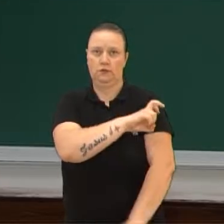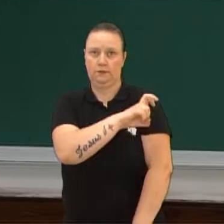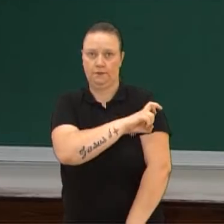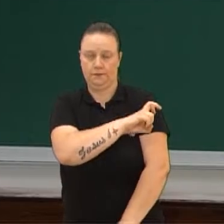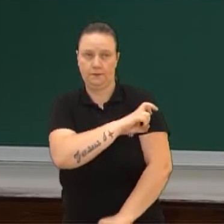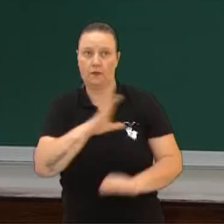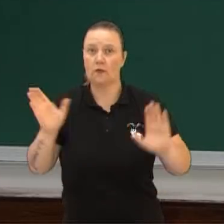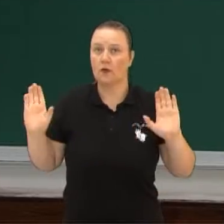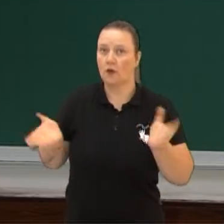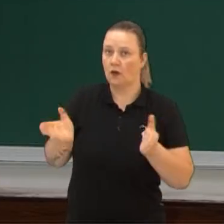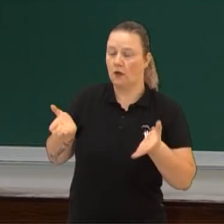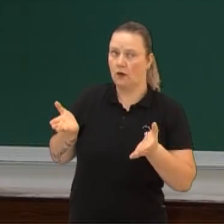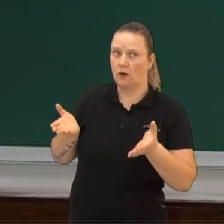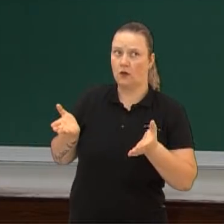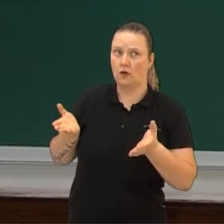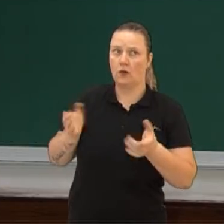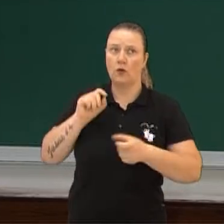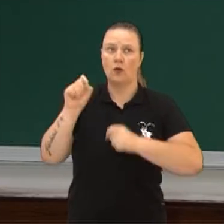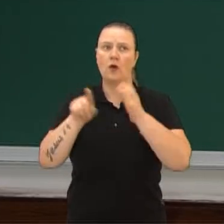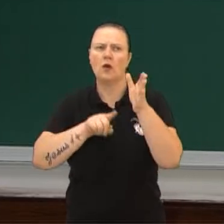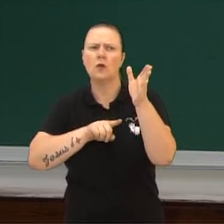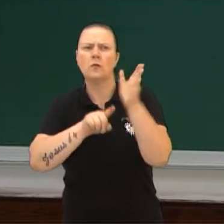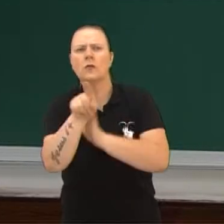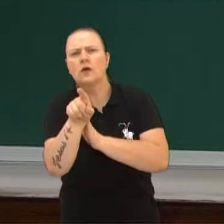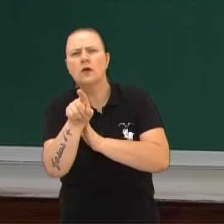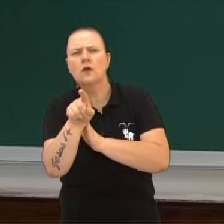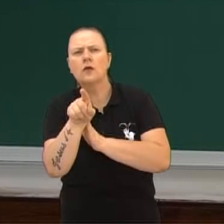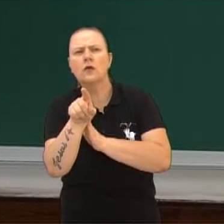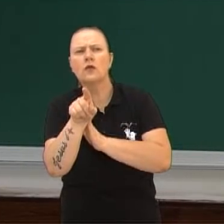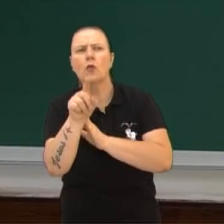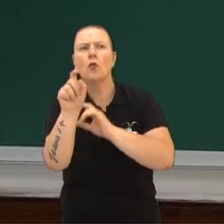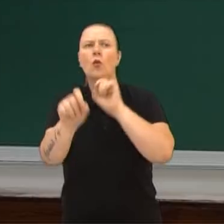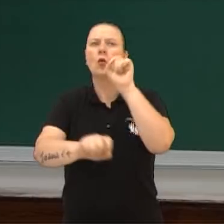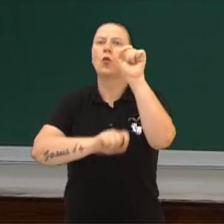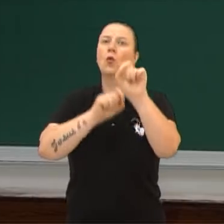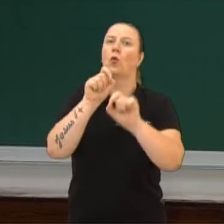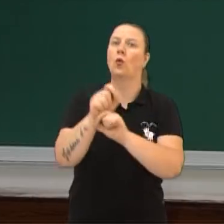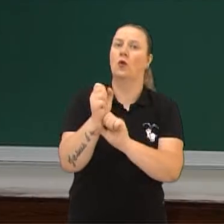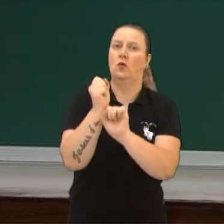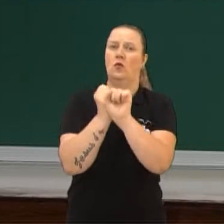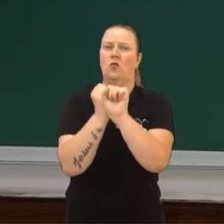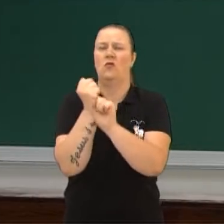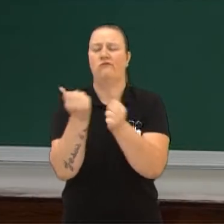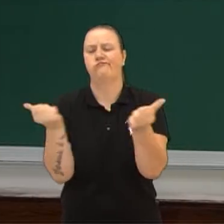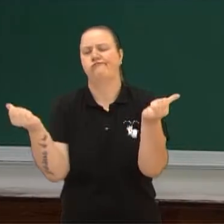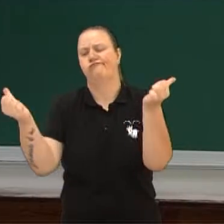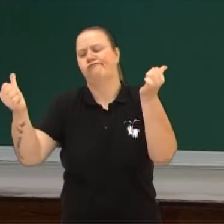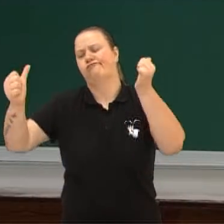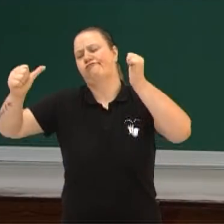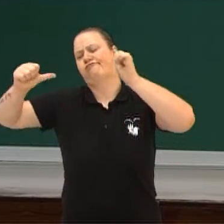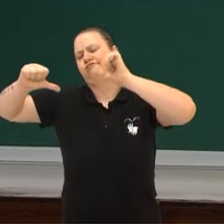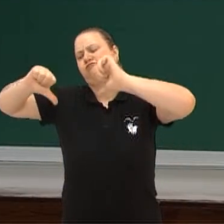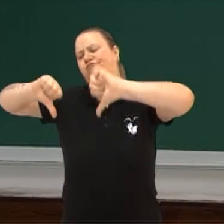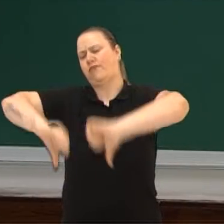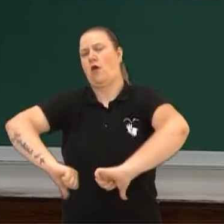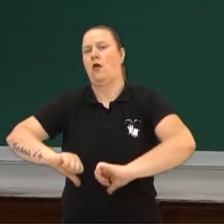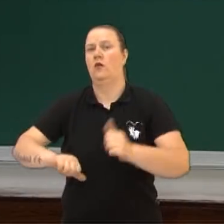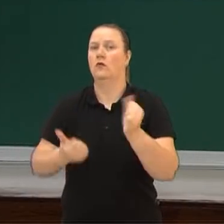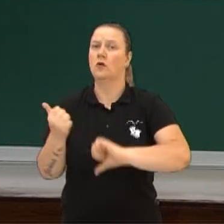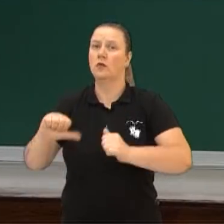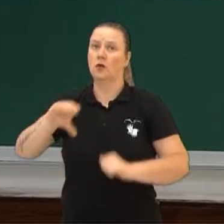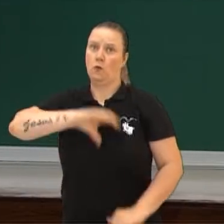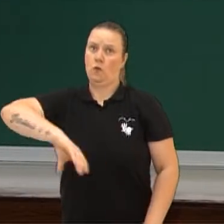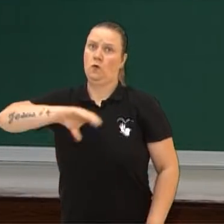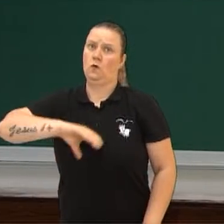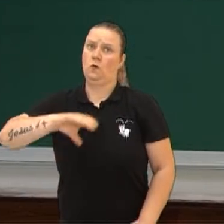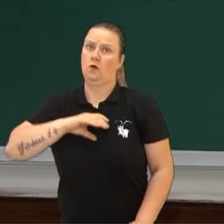anos. Agora, qual que é a outra pergunta mesmo? Qual ano foi a pior avaliação em português? Agora, veja bem, é a pior avaliação